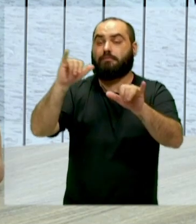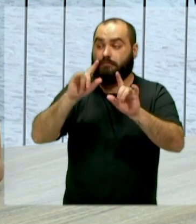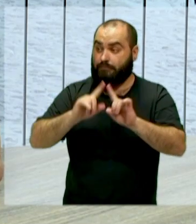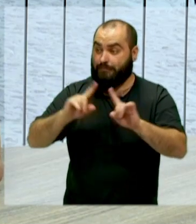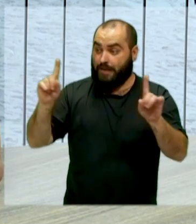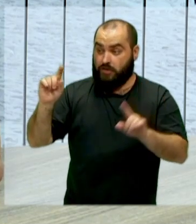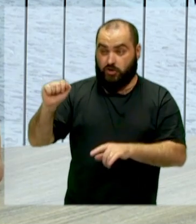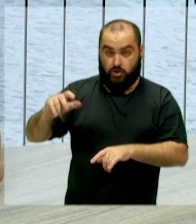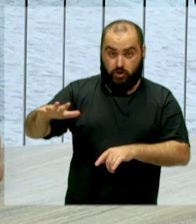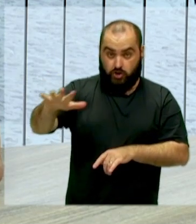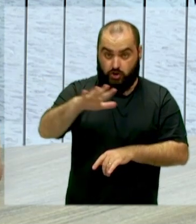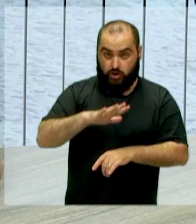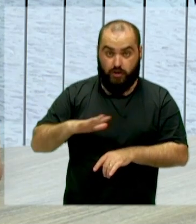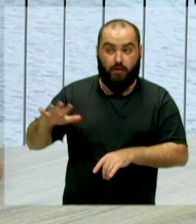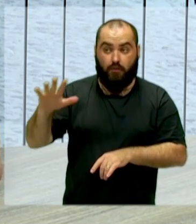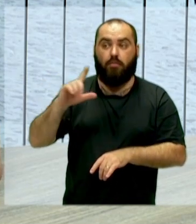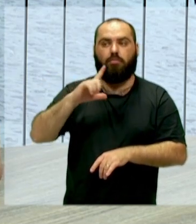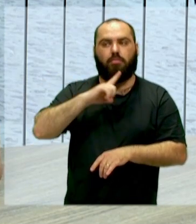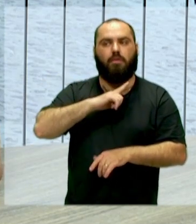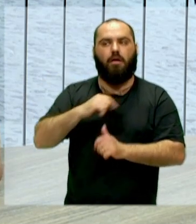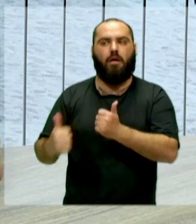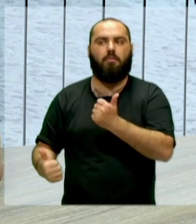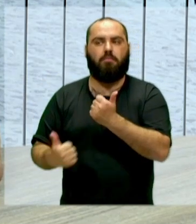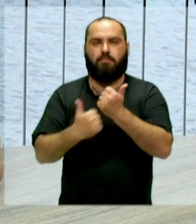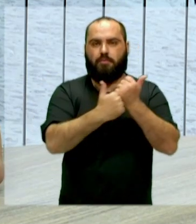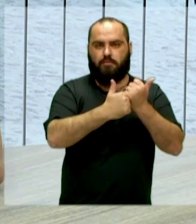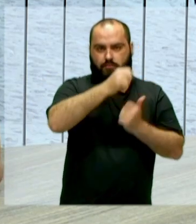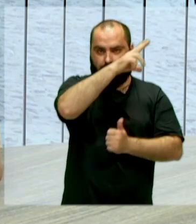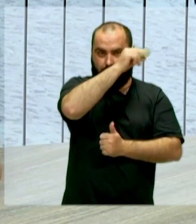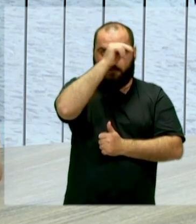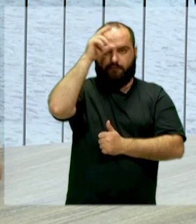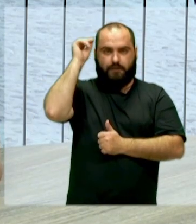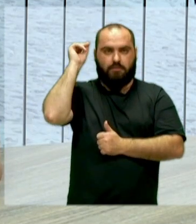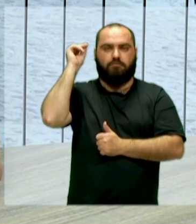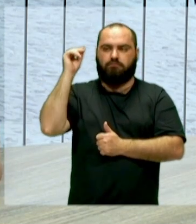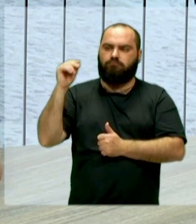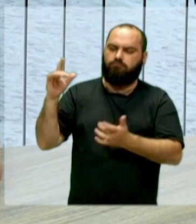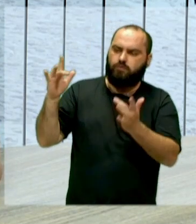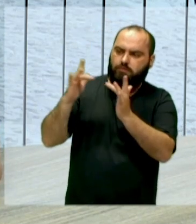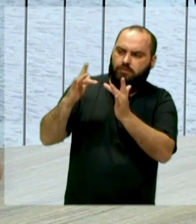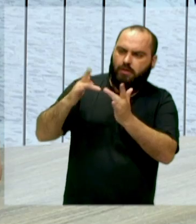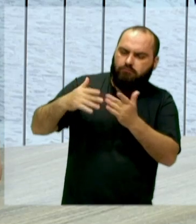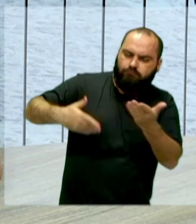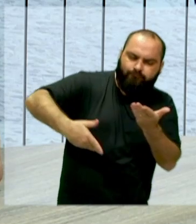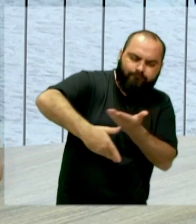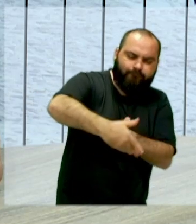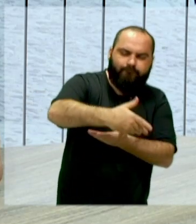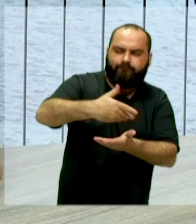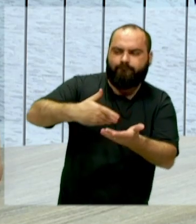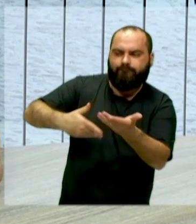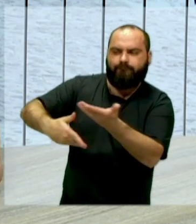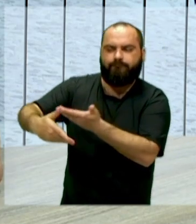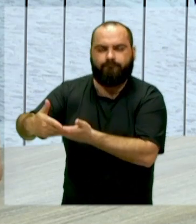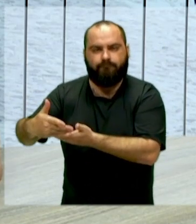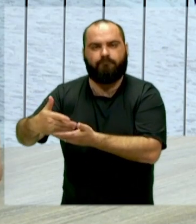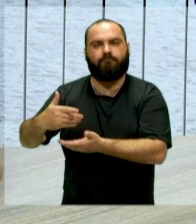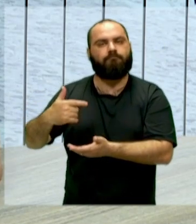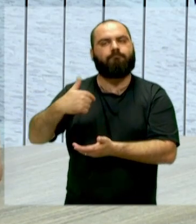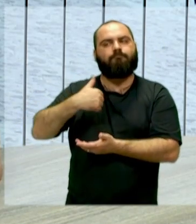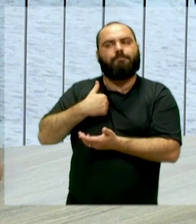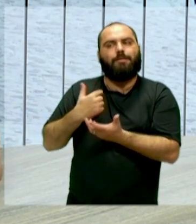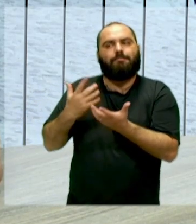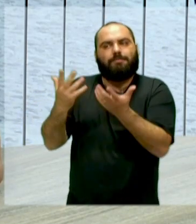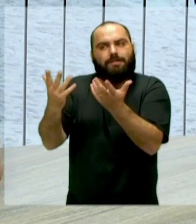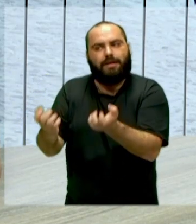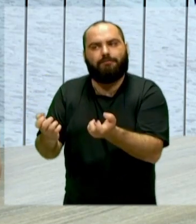a gente tem né tinha um apoio dessa atual gestão que acabava se envolvendo com algumas secretarias e e eu gosto de trazer